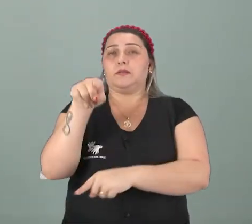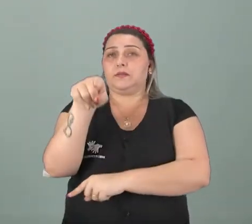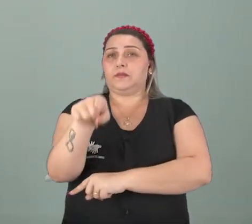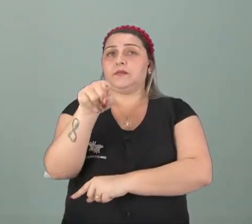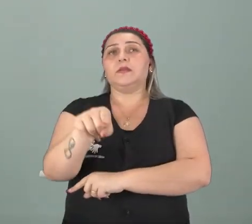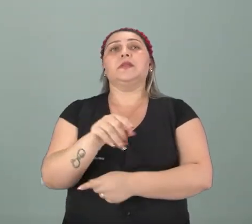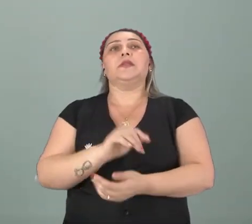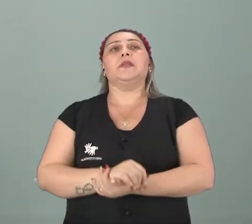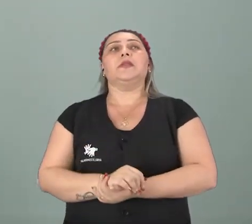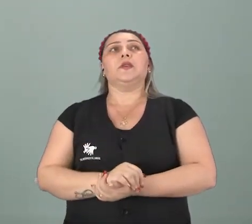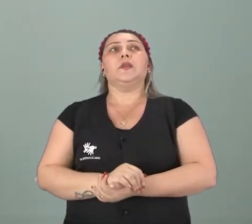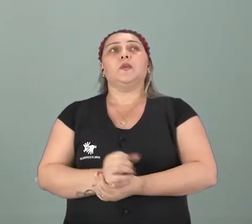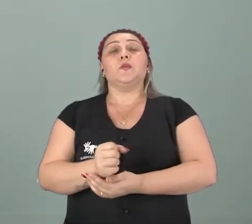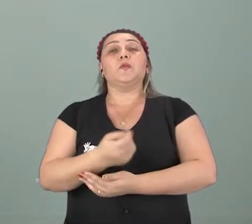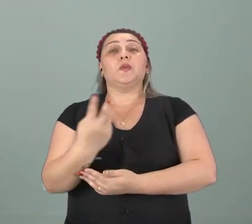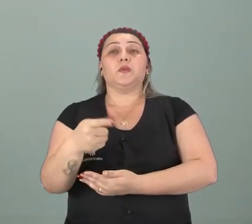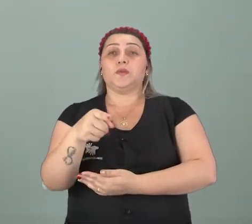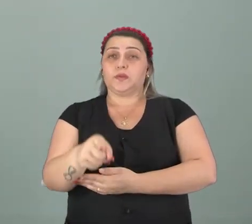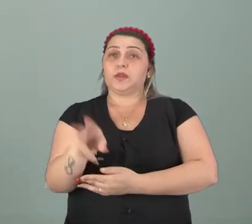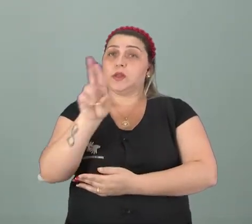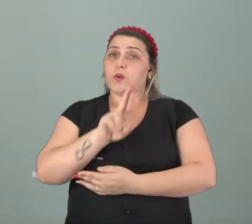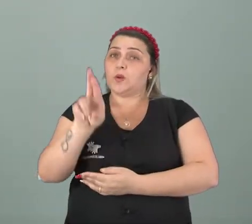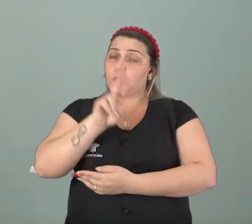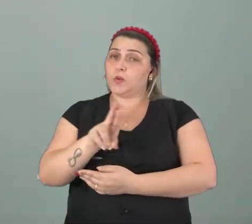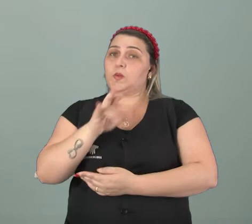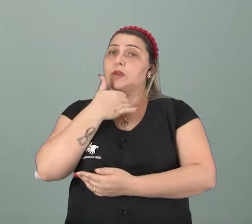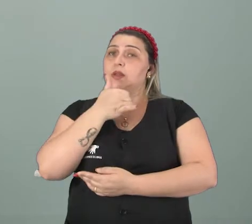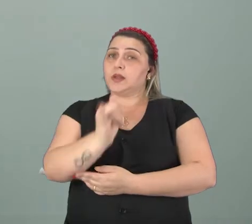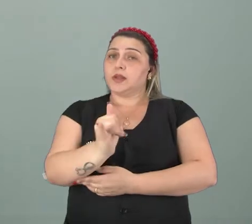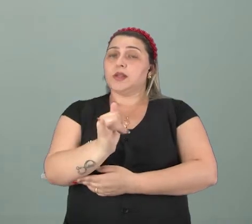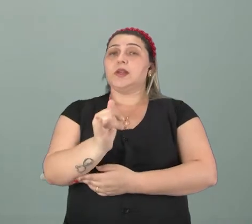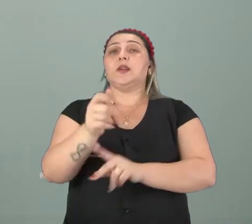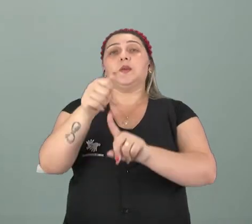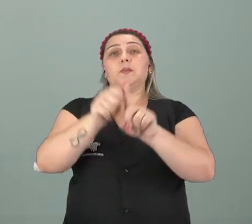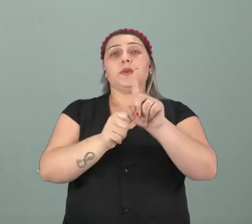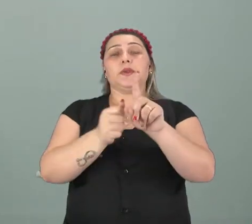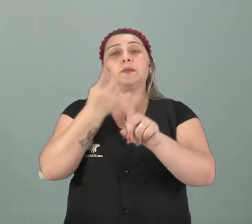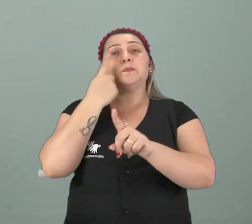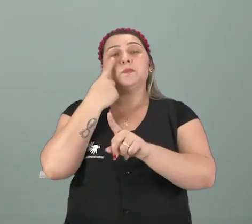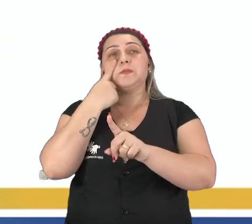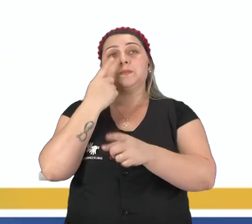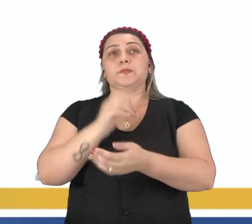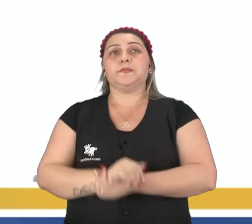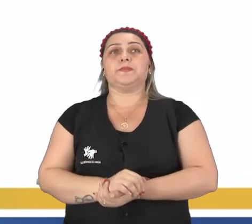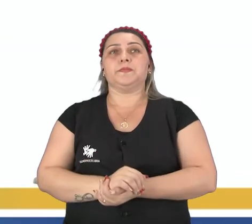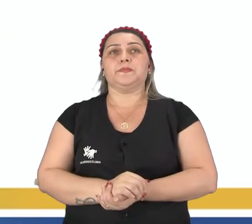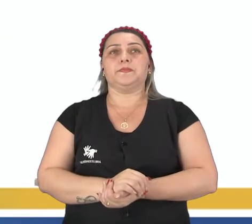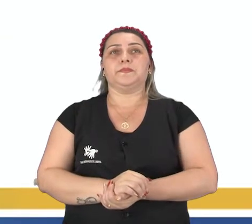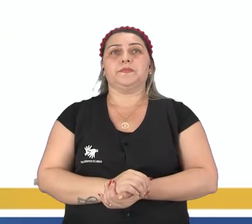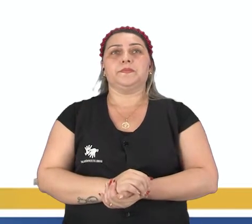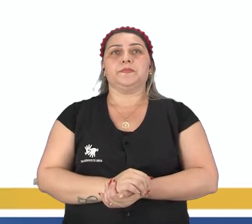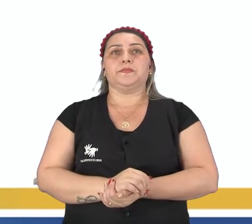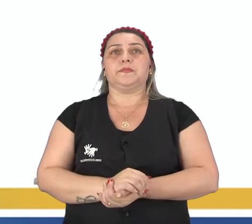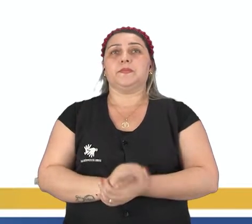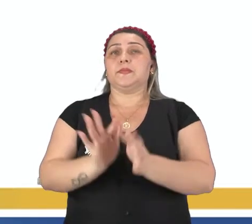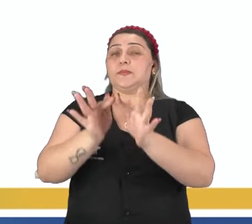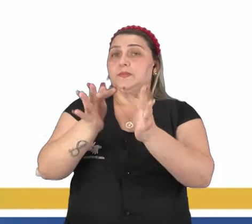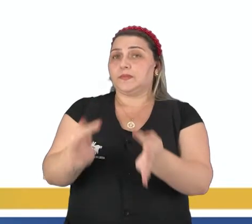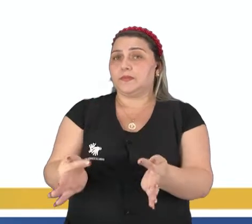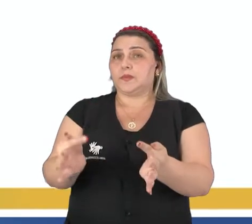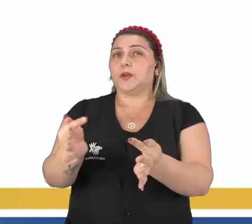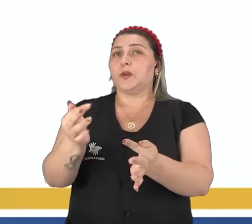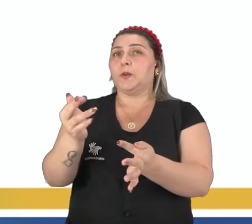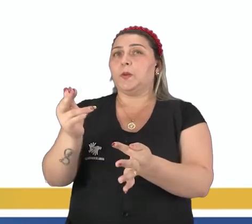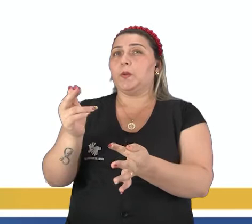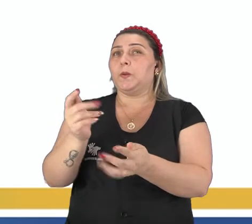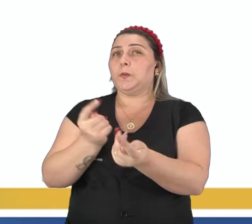ali mensurar o quanto você gasta de energia elétrica ao longo do mês, tá bom? Acompanhe comigo. Uma maneira eficiente e simples